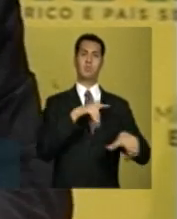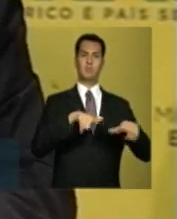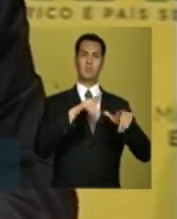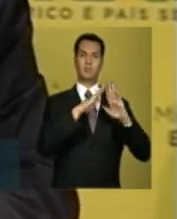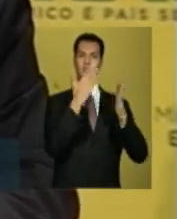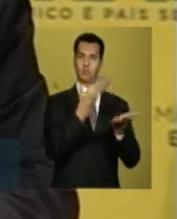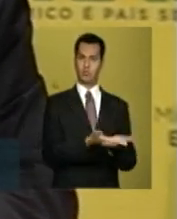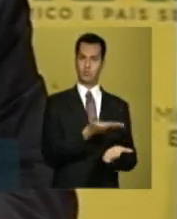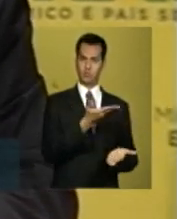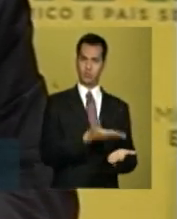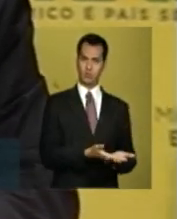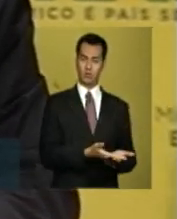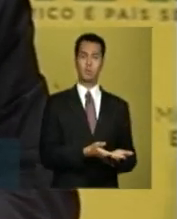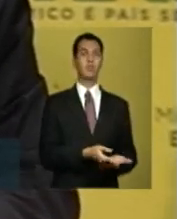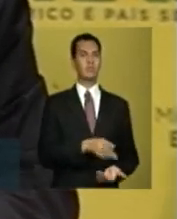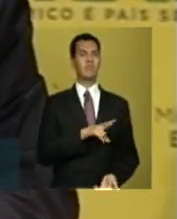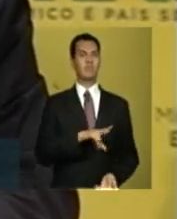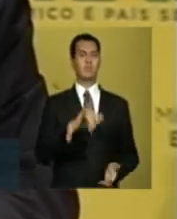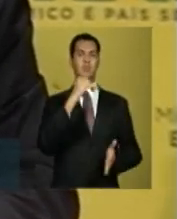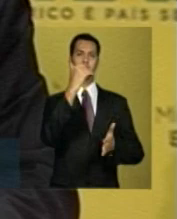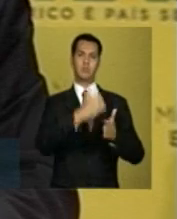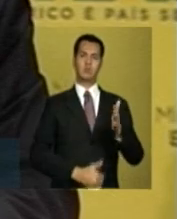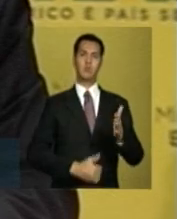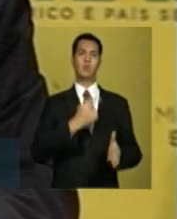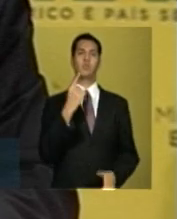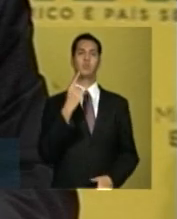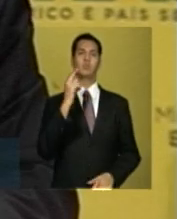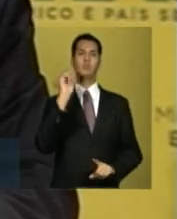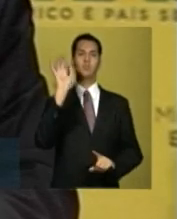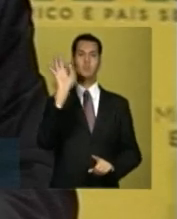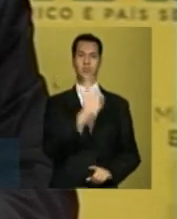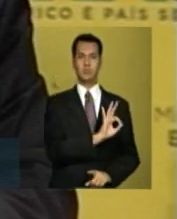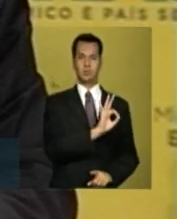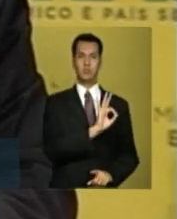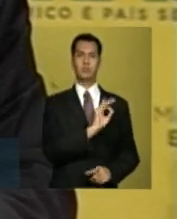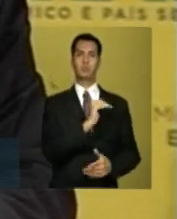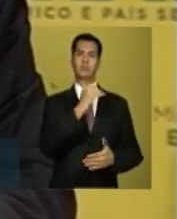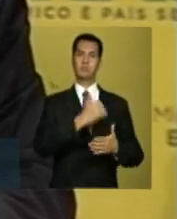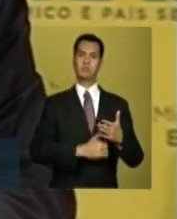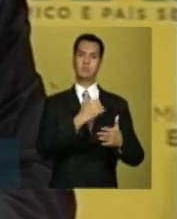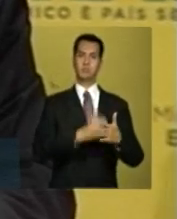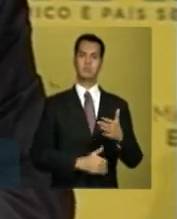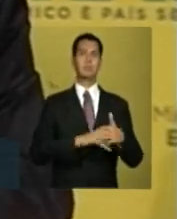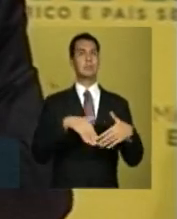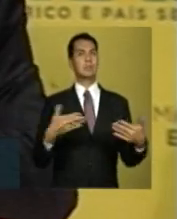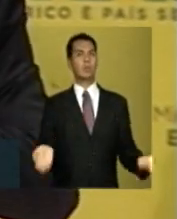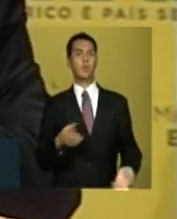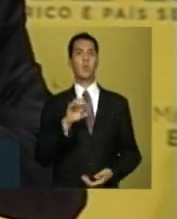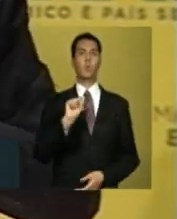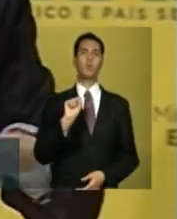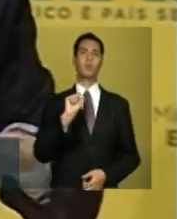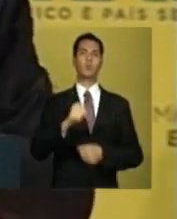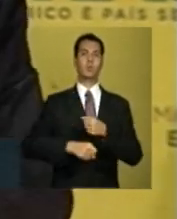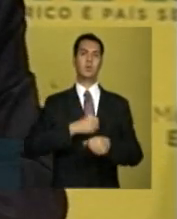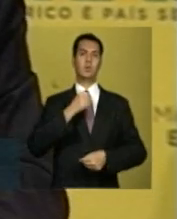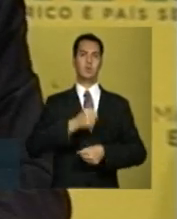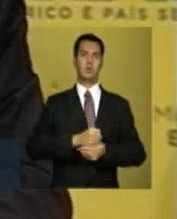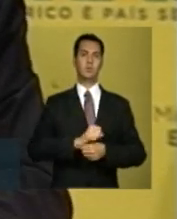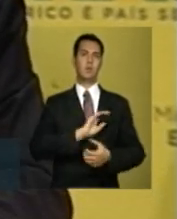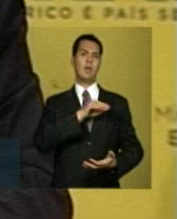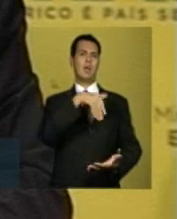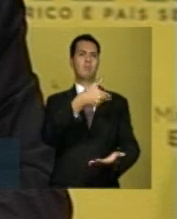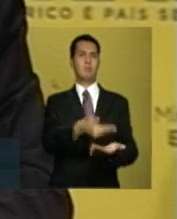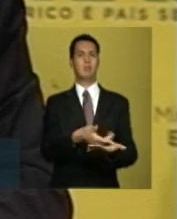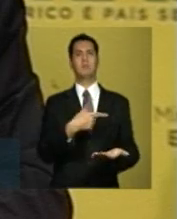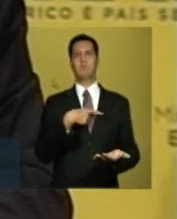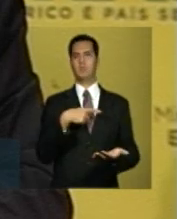eh abateram 1% da dívida do fiéis ao mês portanto em 8 anos no máximo eles liquidam integralmente a